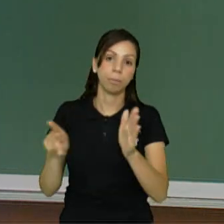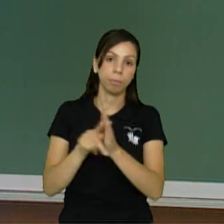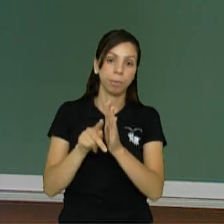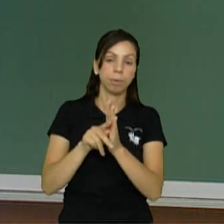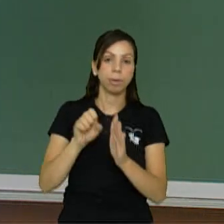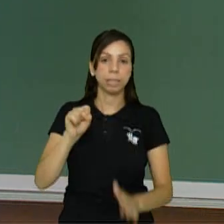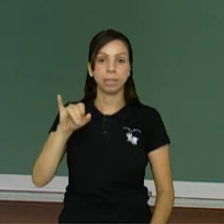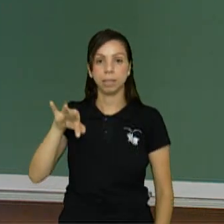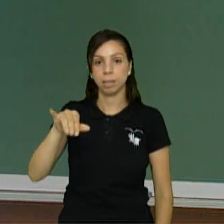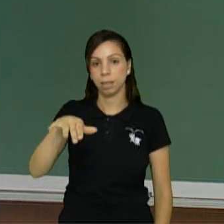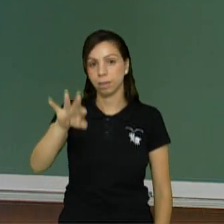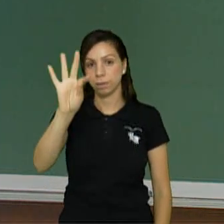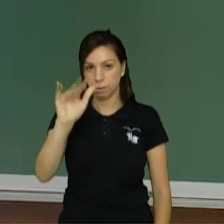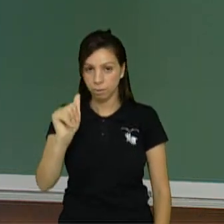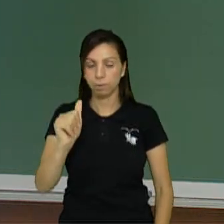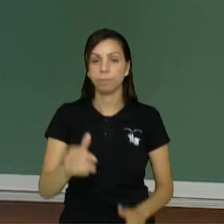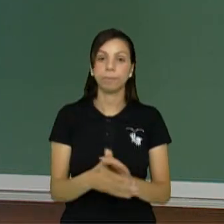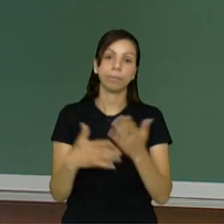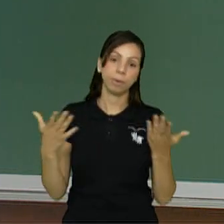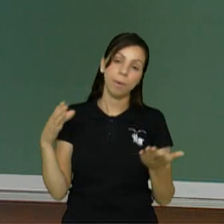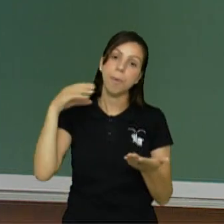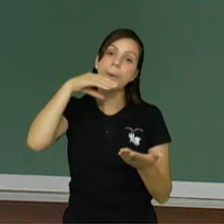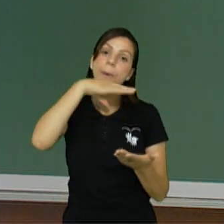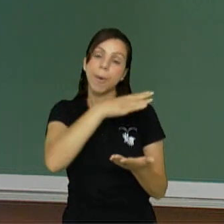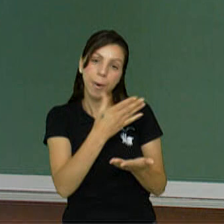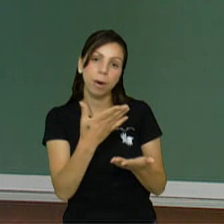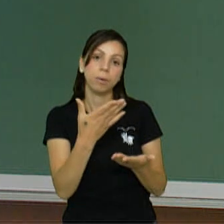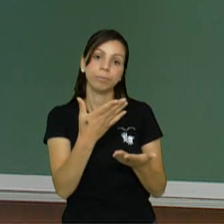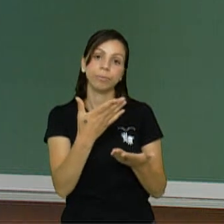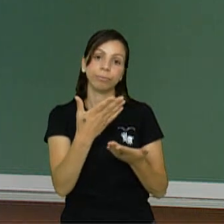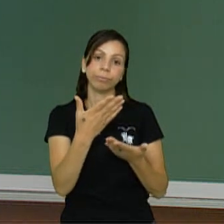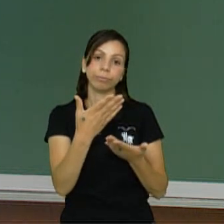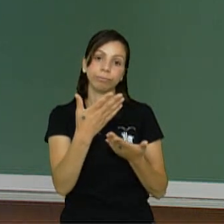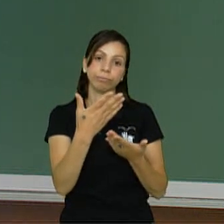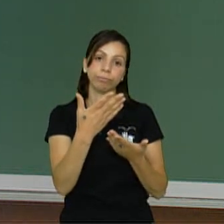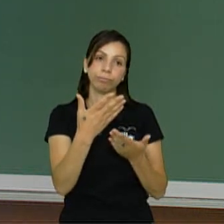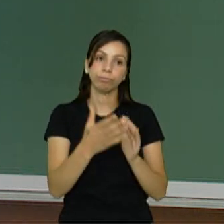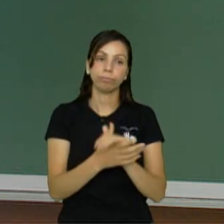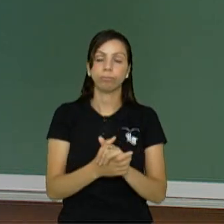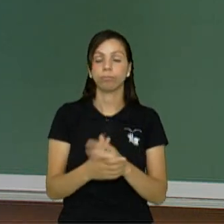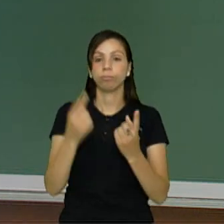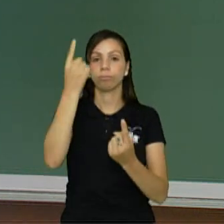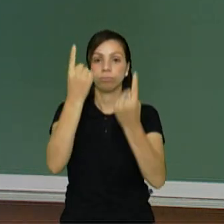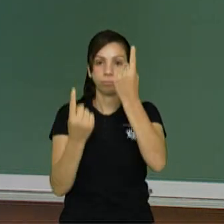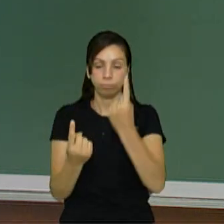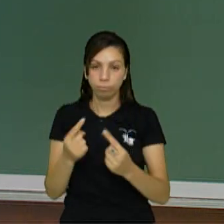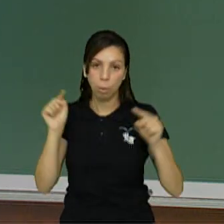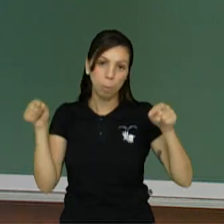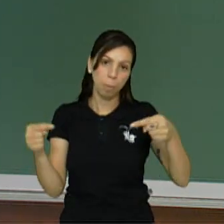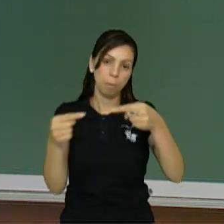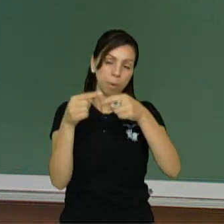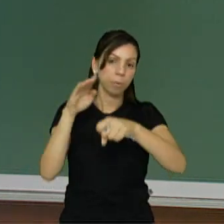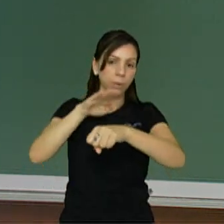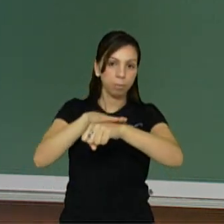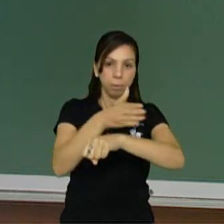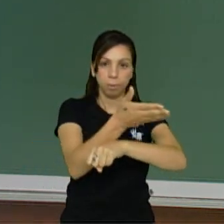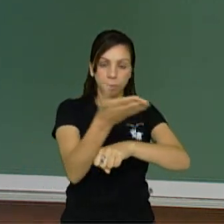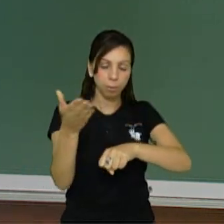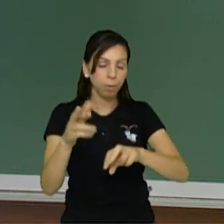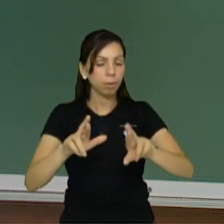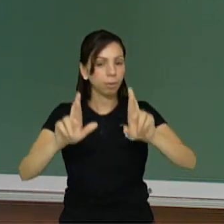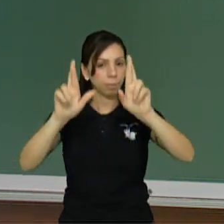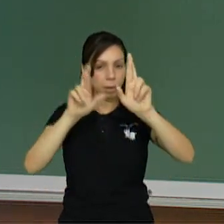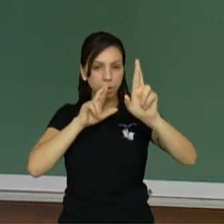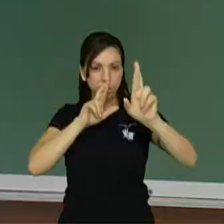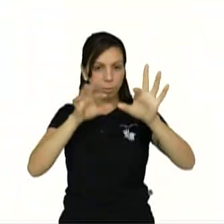cinética. E, pessoal, é claro, aqui ele me dá, né, as alternativas e eu vou te dar um tempo e eu espero